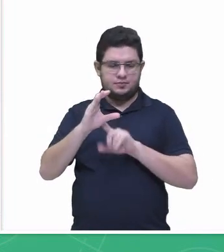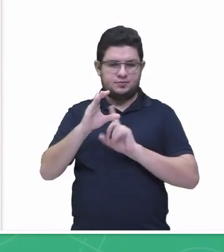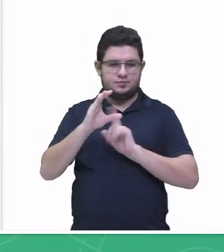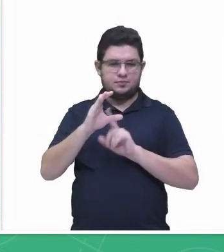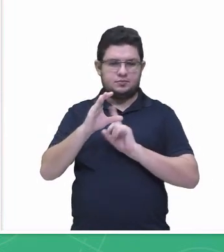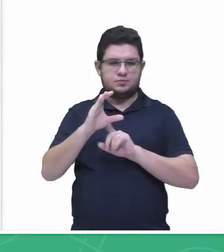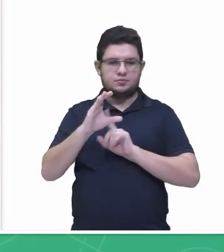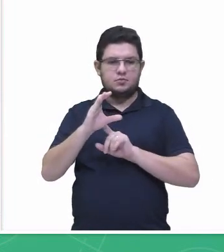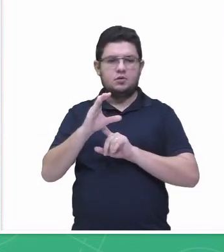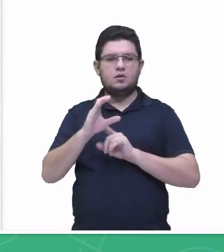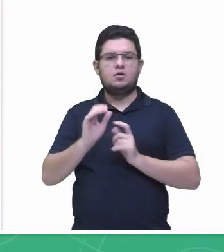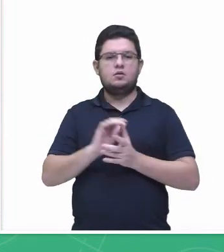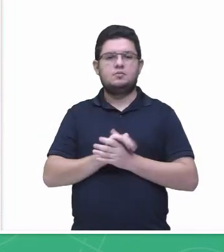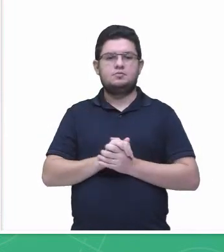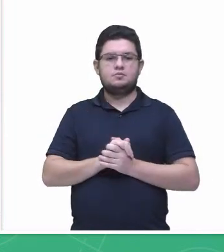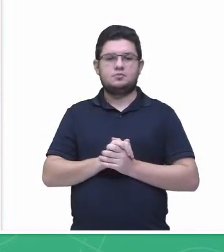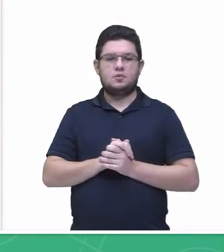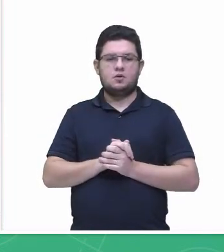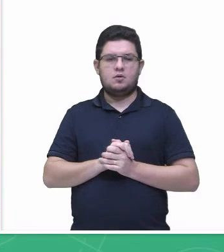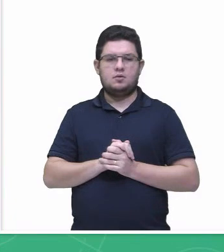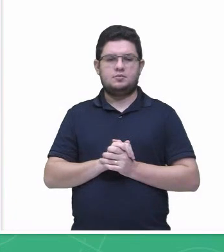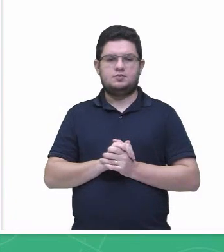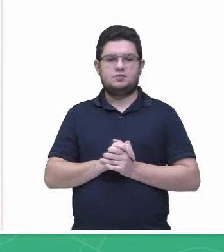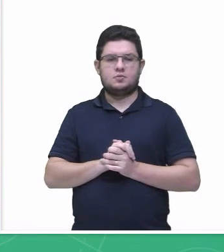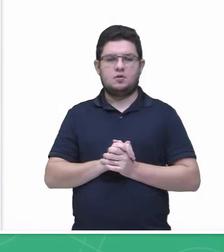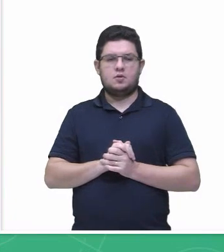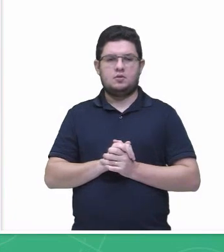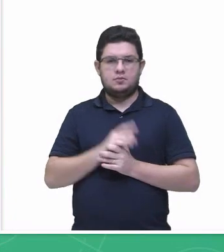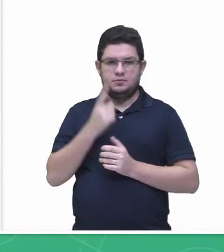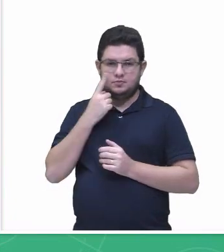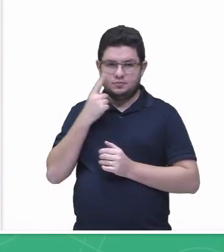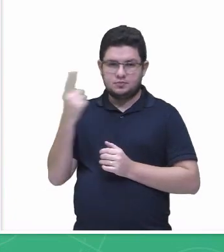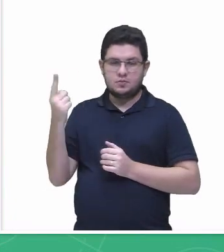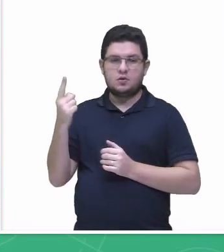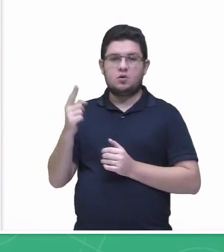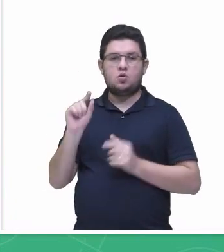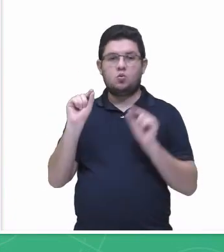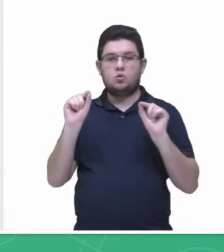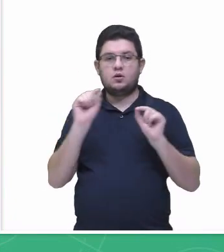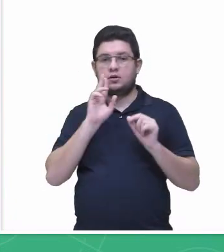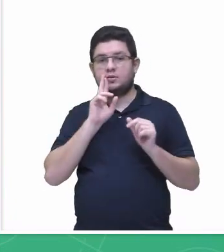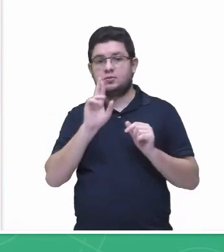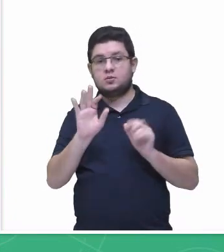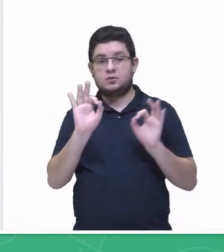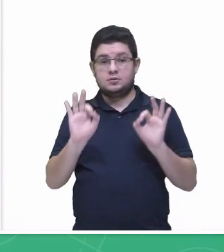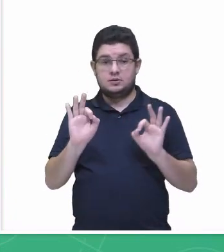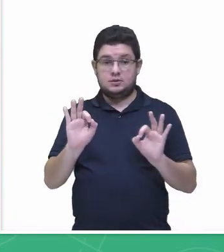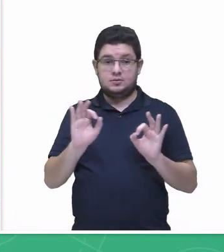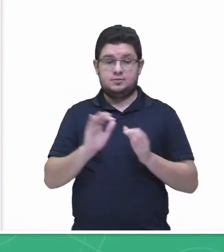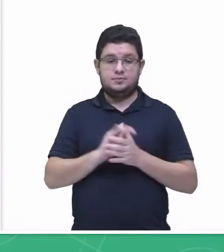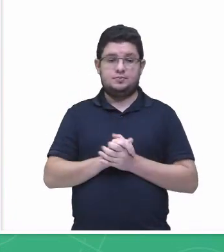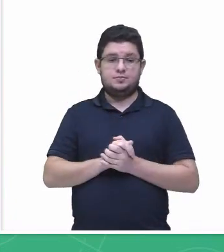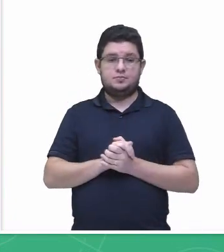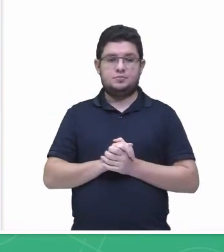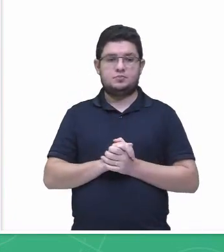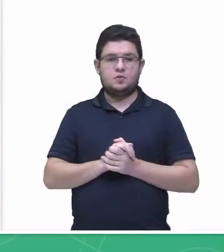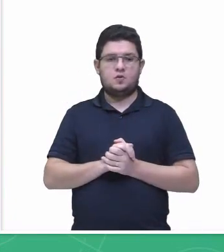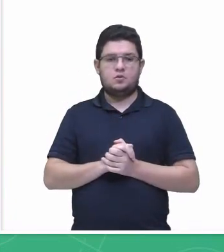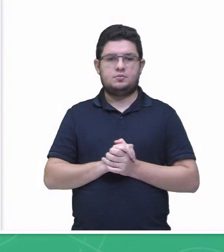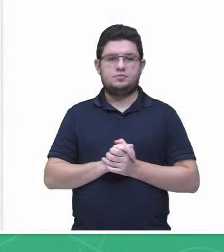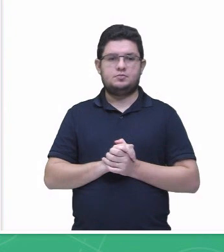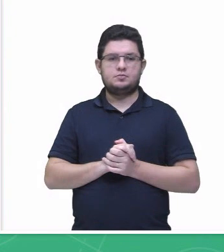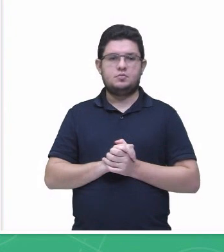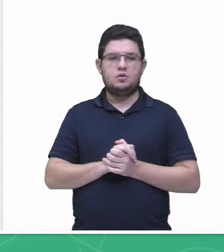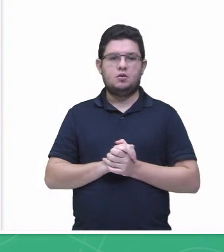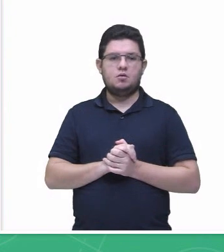disse que é a letra C. Vamos verificar então aqui na tela a resposta correta. Olha só. Bem, gente, se eu tenho